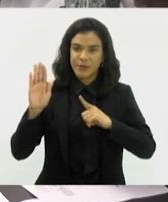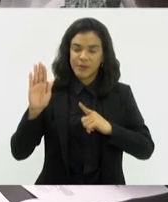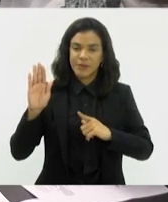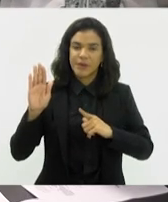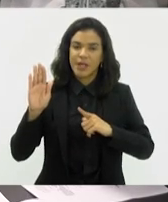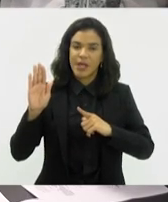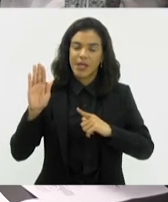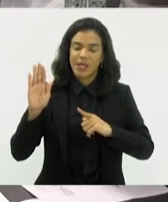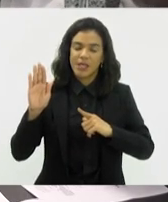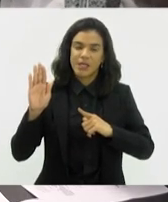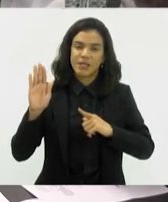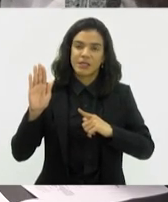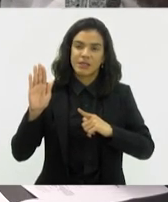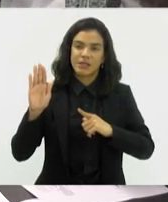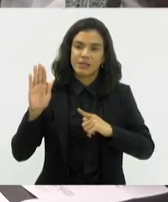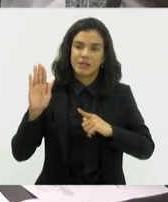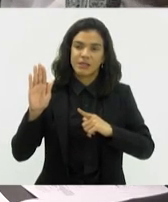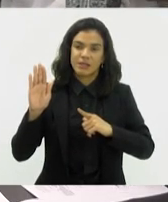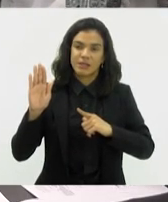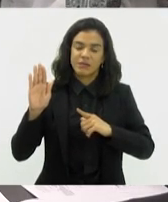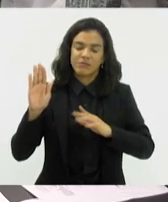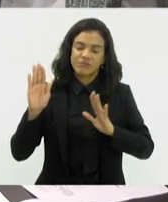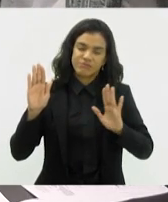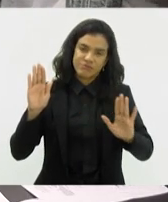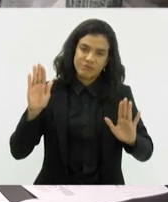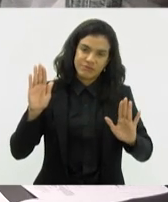essas emendas. Não.